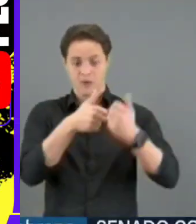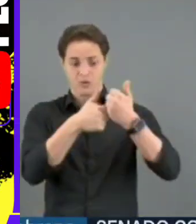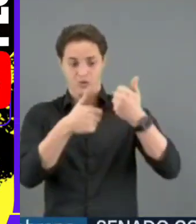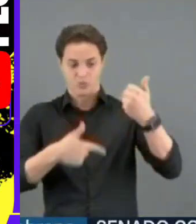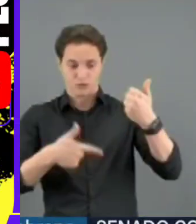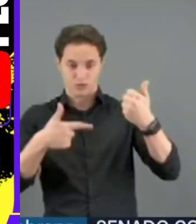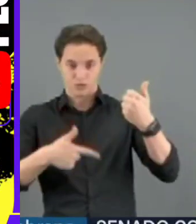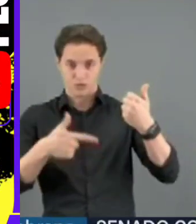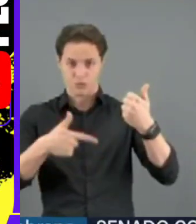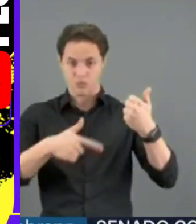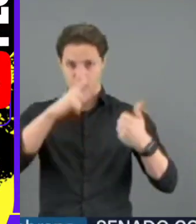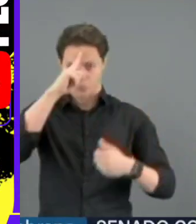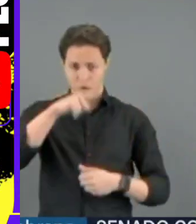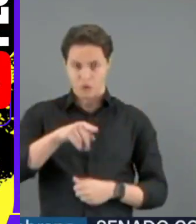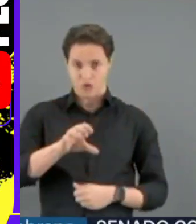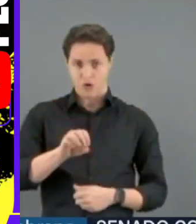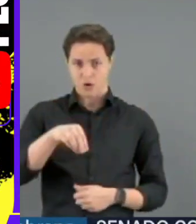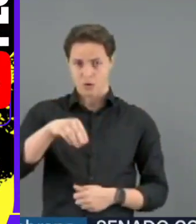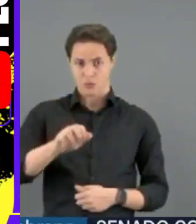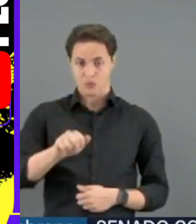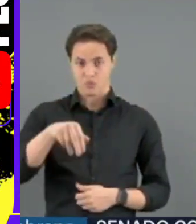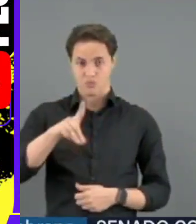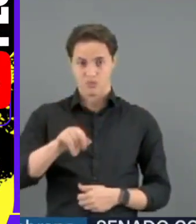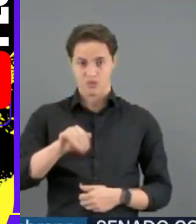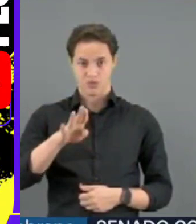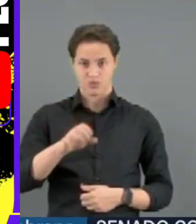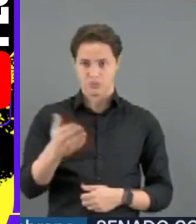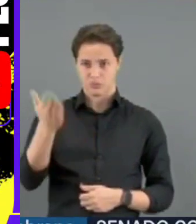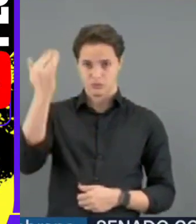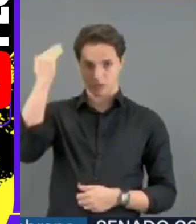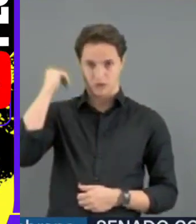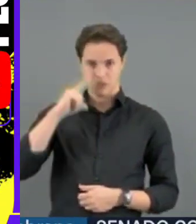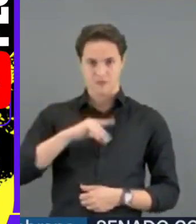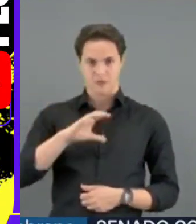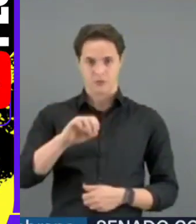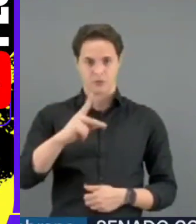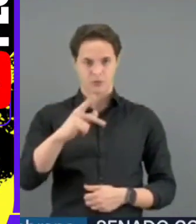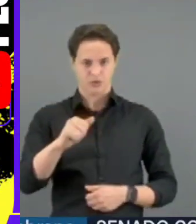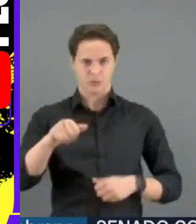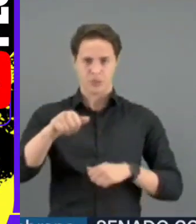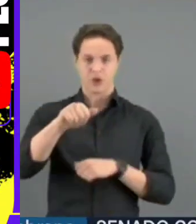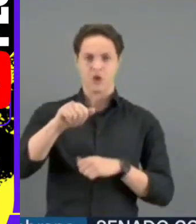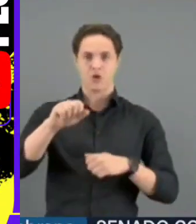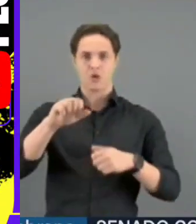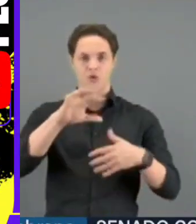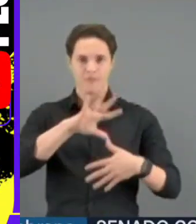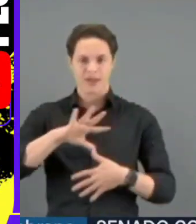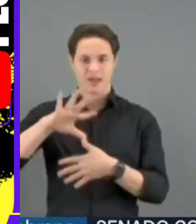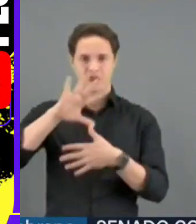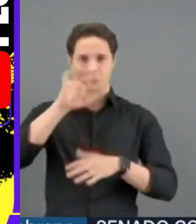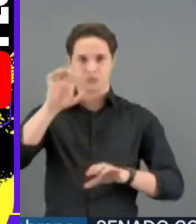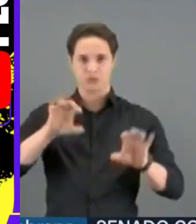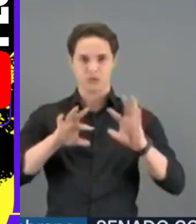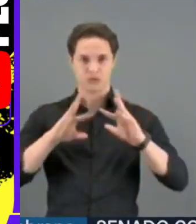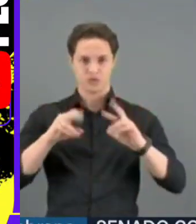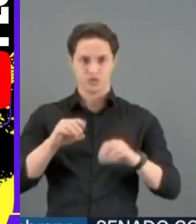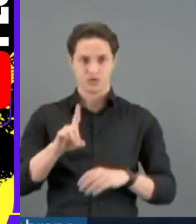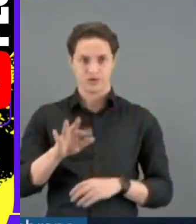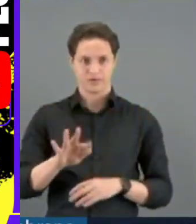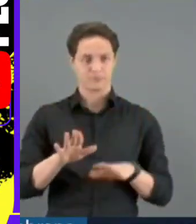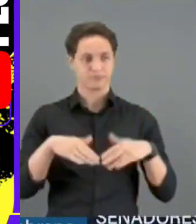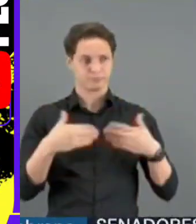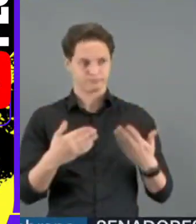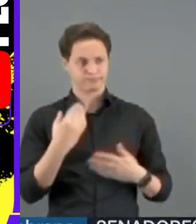comandos. Inclusive, um dos comandos foi durante a Copa das Confederações, com todas aquelas movimentações que houve no Distrito Federal. Muito bem, coronel.